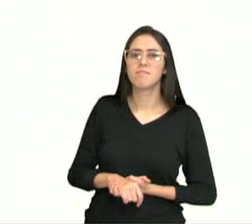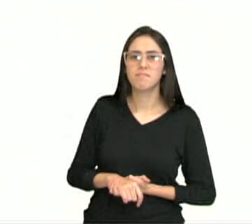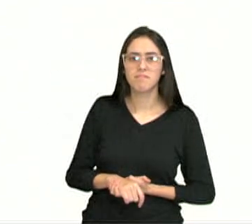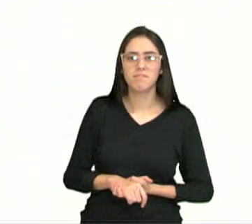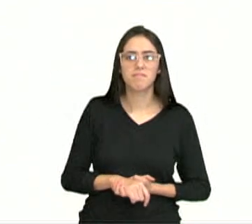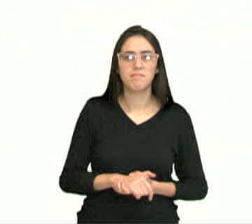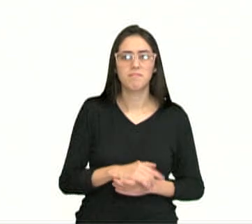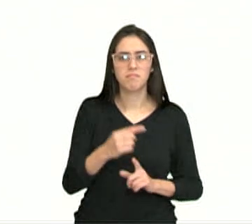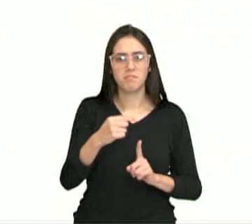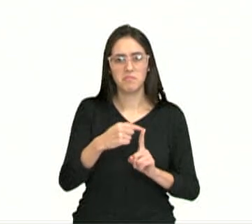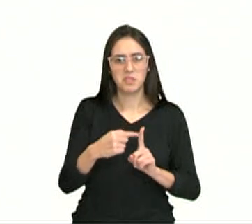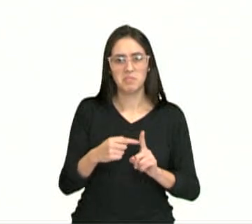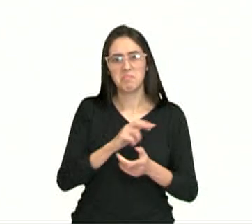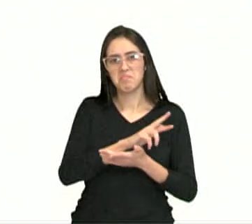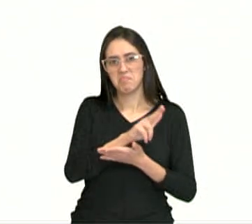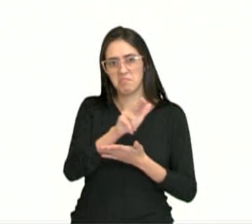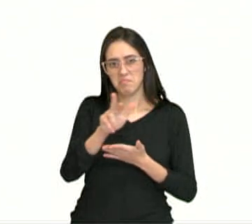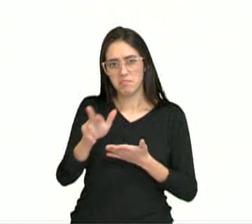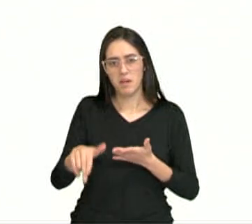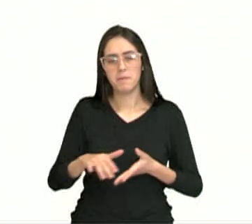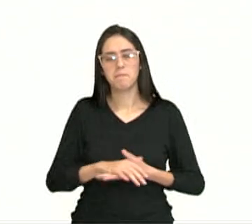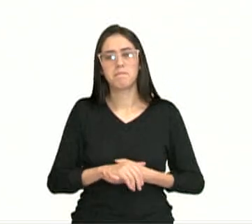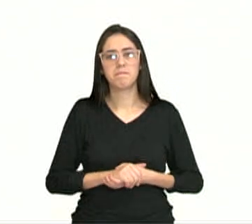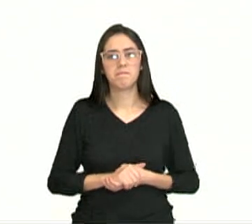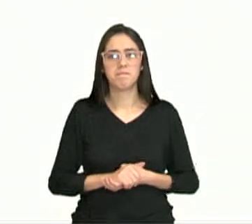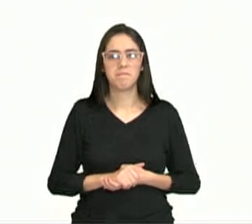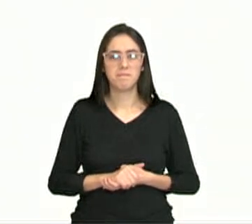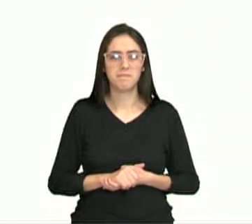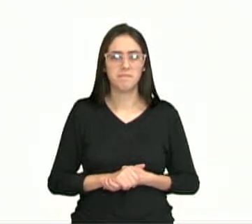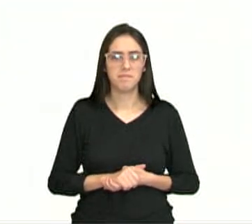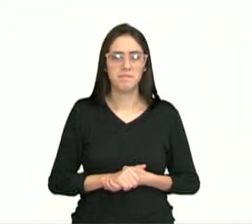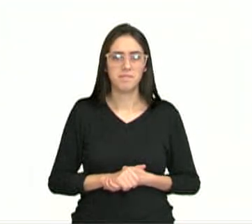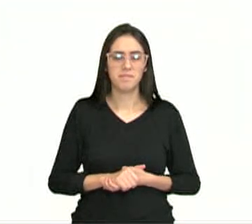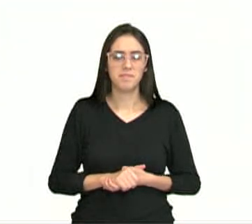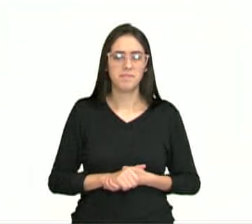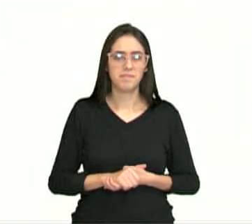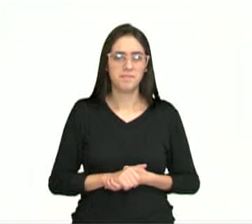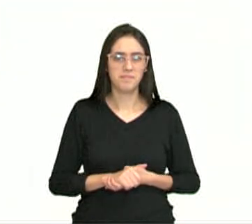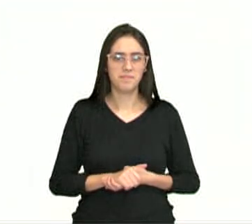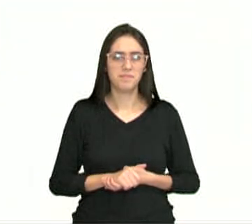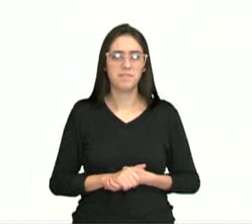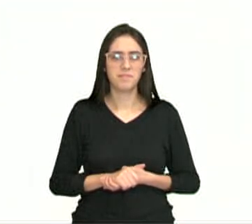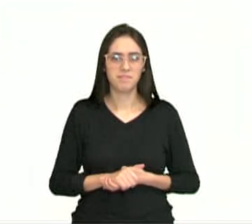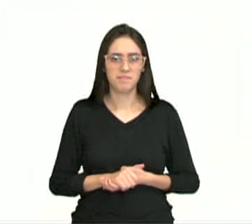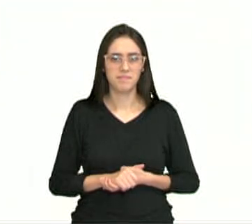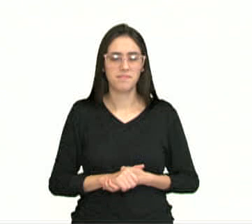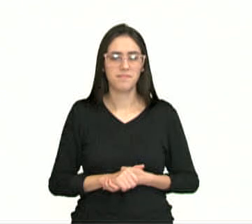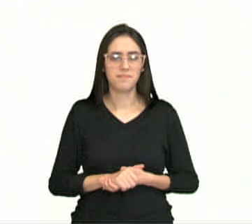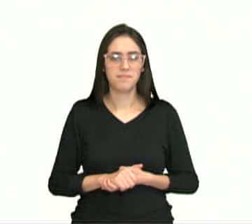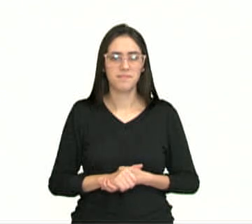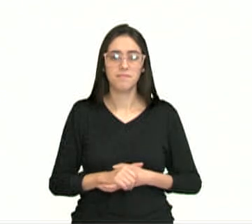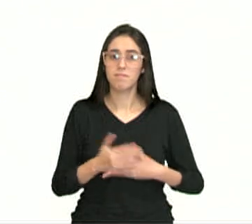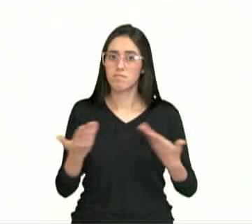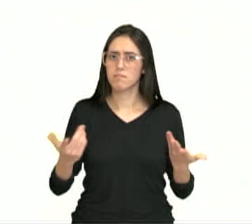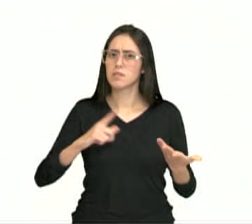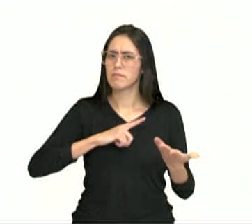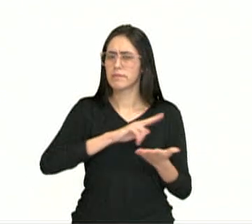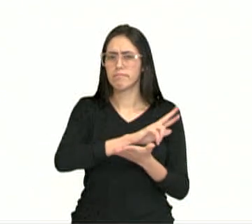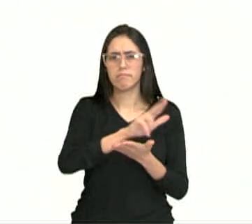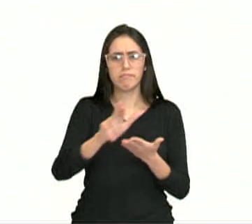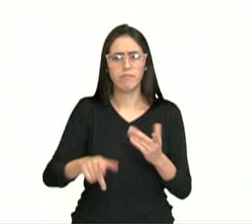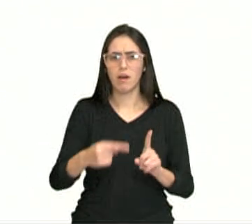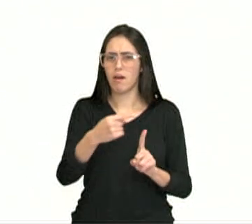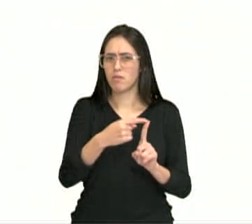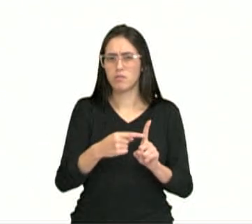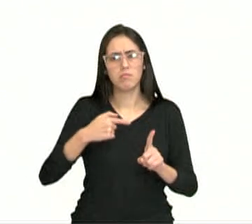downhill, dual slalom, freeride, trial, trip trail, uphill e cicloturismo. Nós temos várias, nós